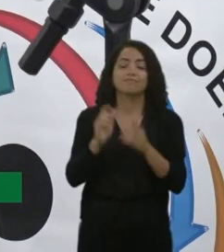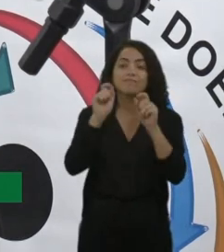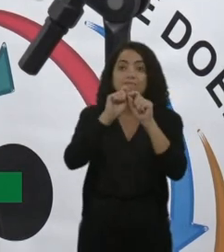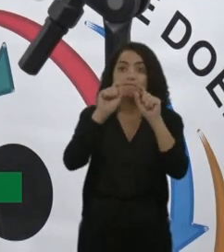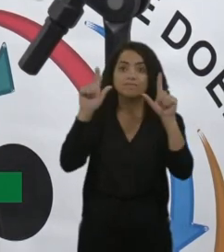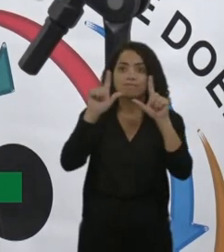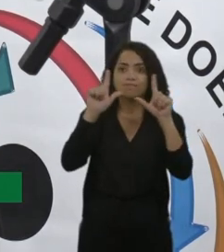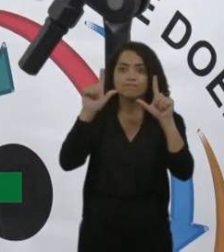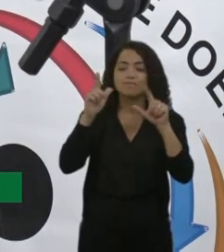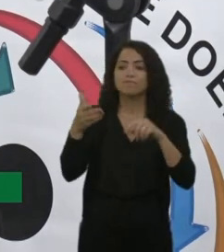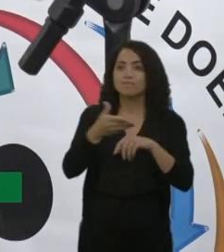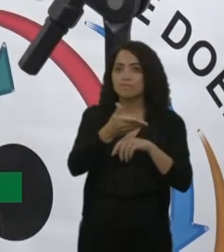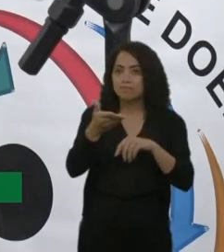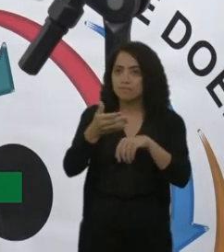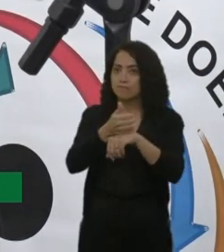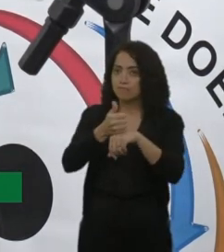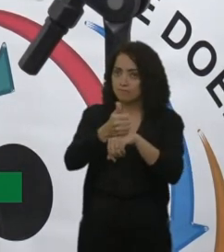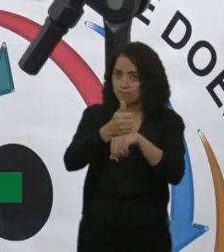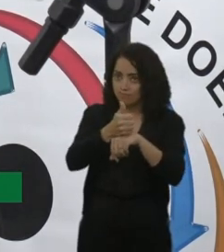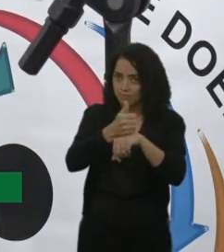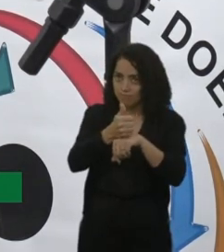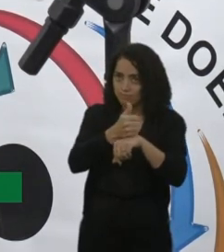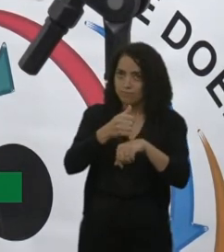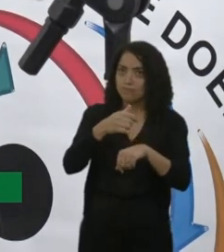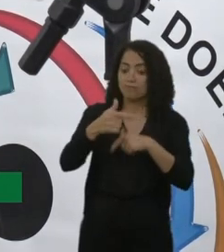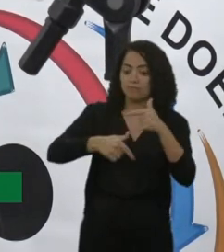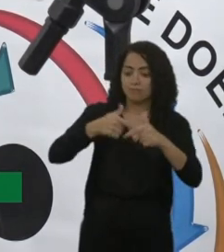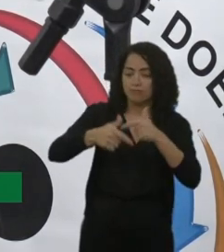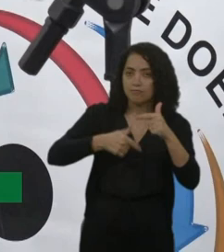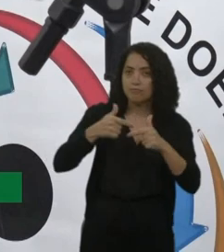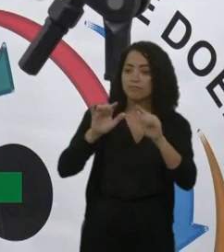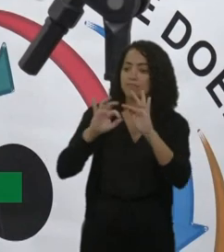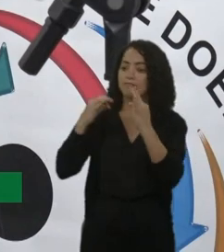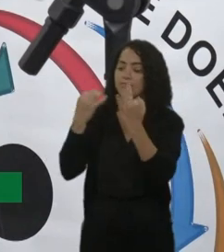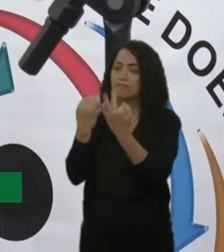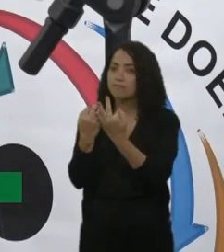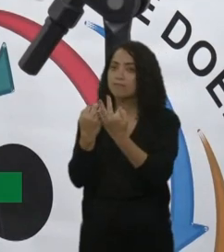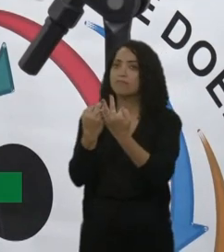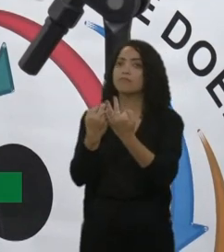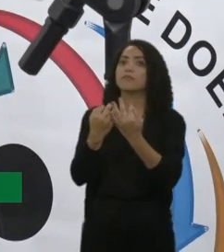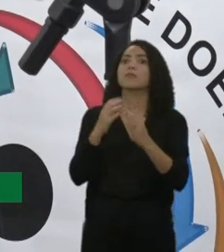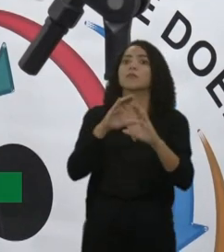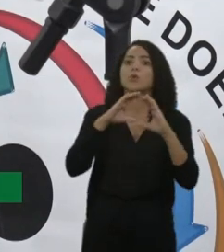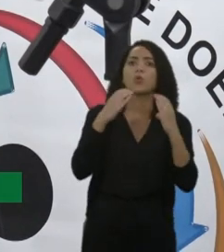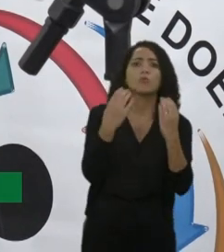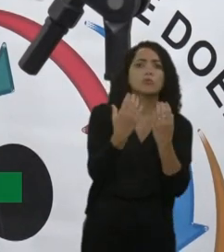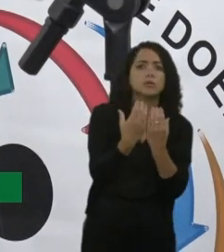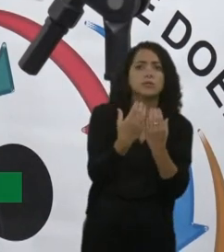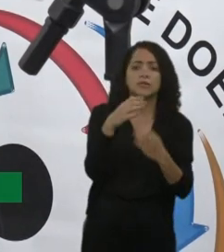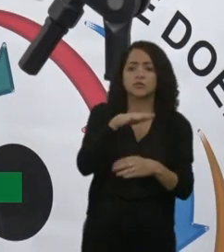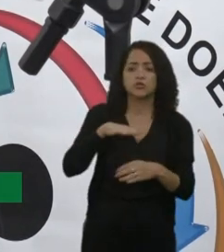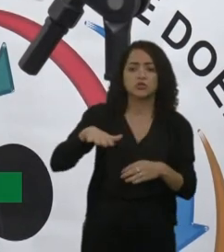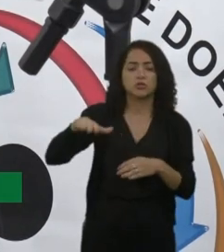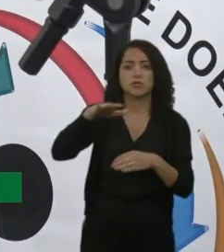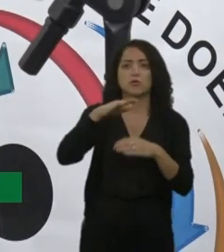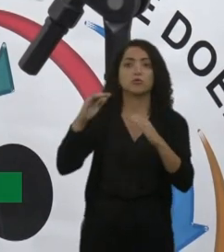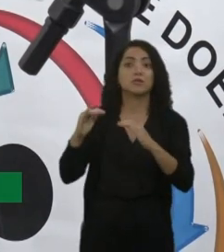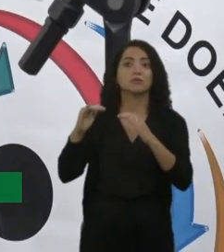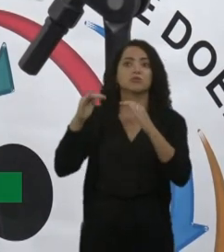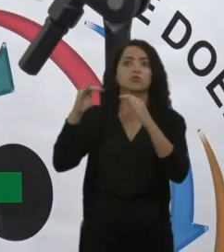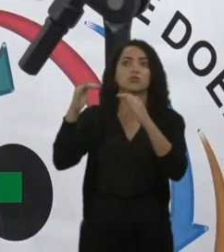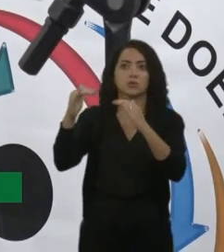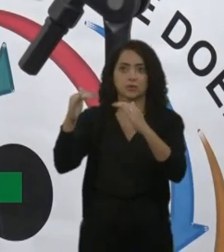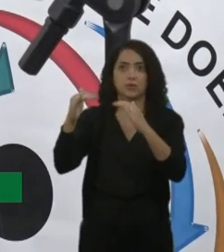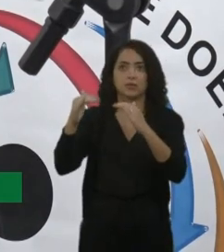dos profissionais que atuam neste segmento, além dos familiares, comunidade em geral e autoridades envolvidas com